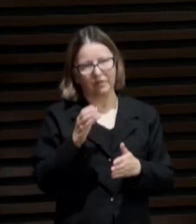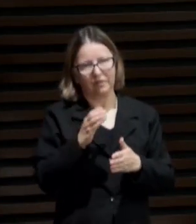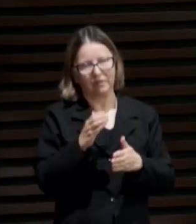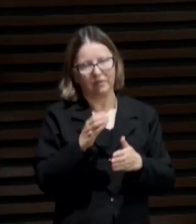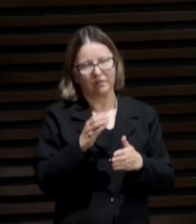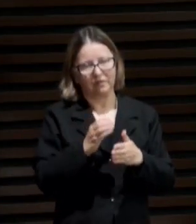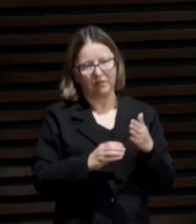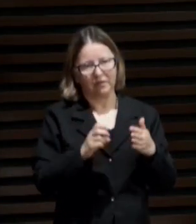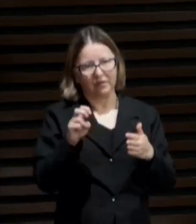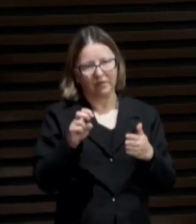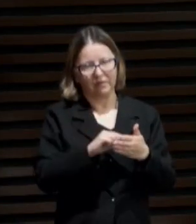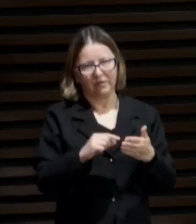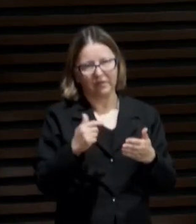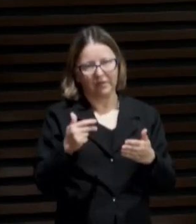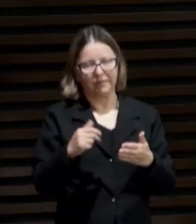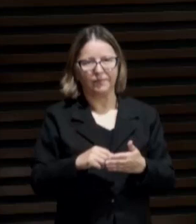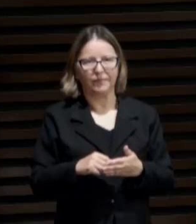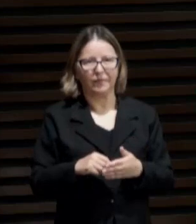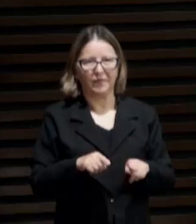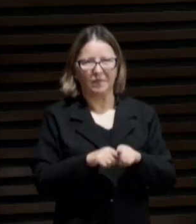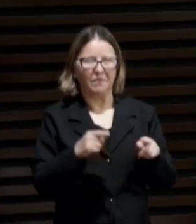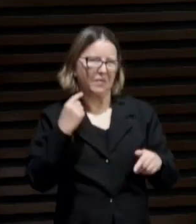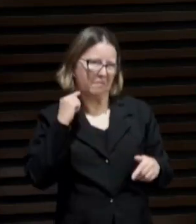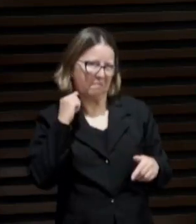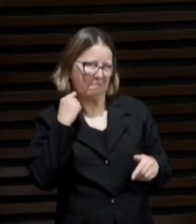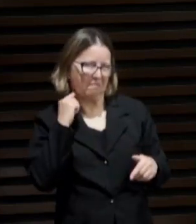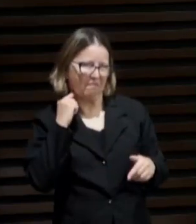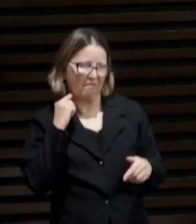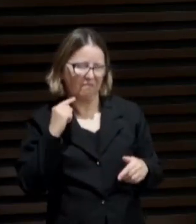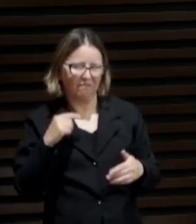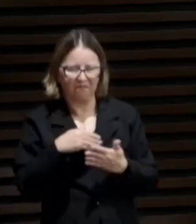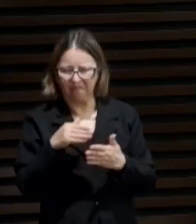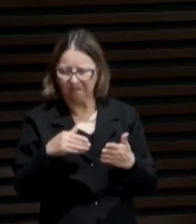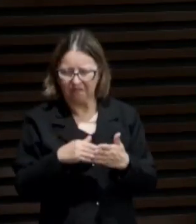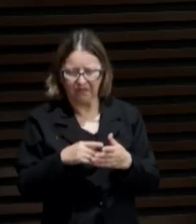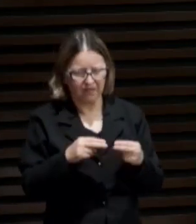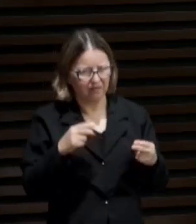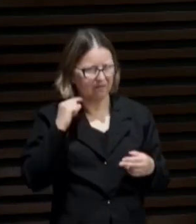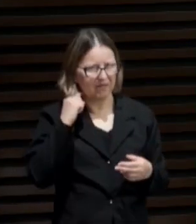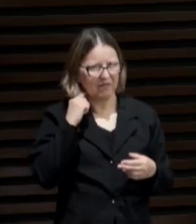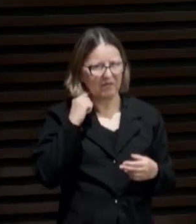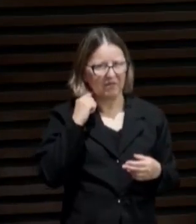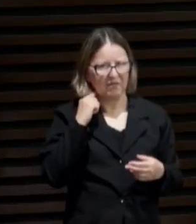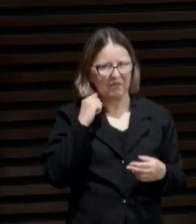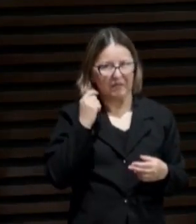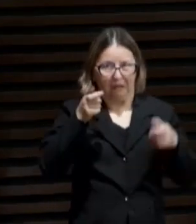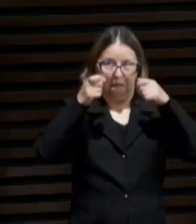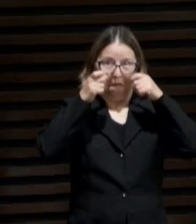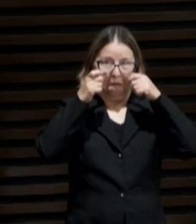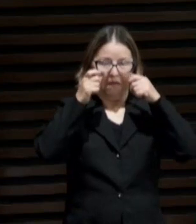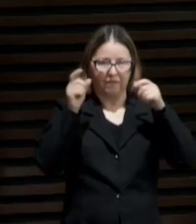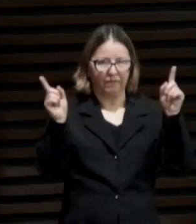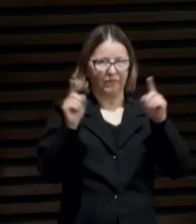4. Mas a impudicícia e toda sorte de impureza ou cobiça nem sequer